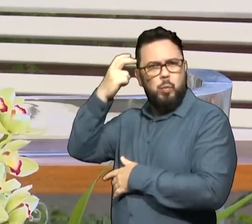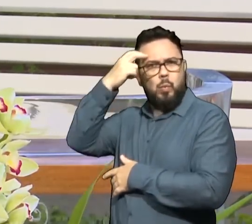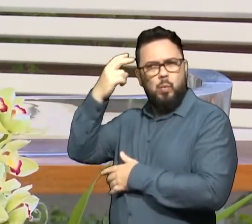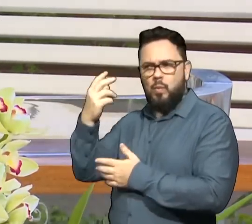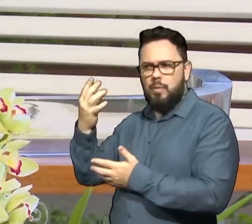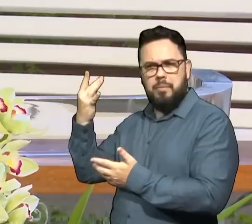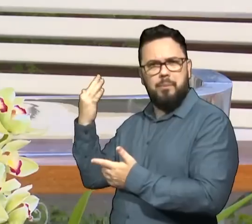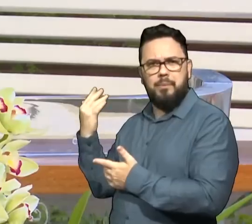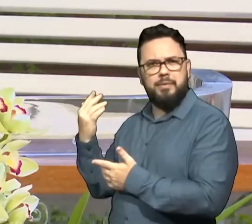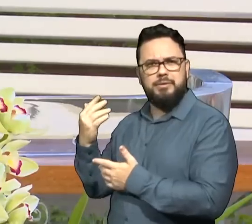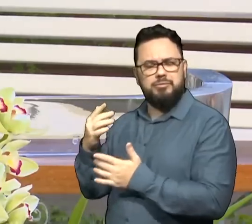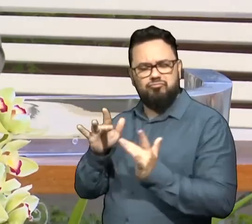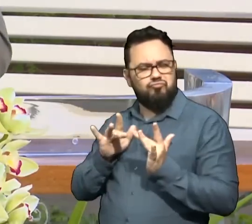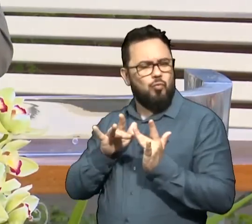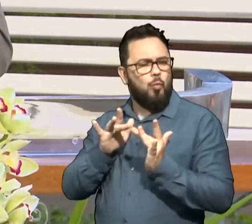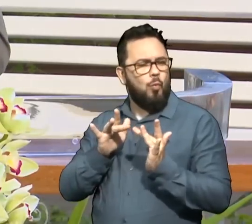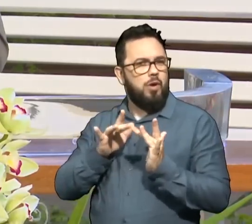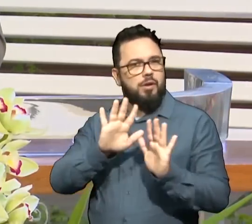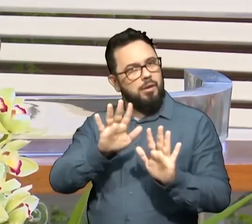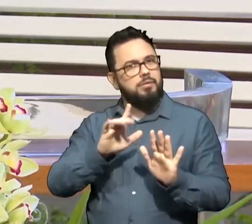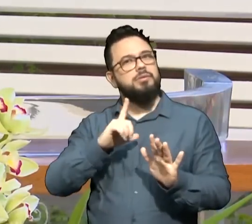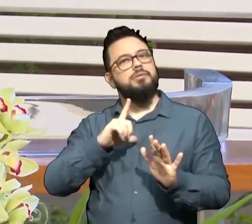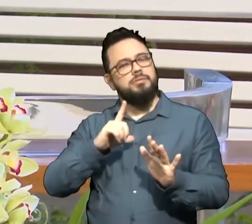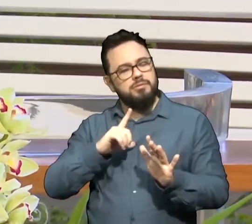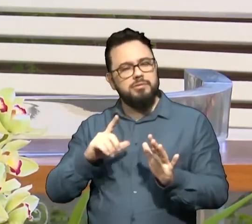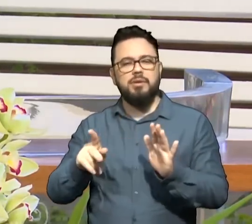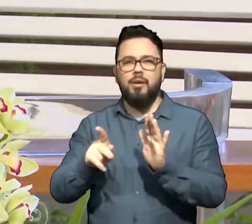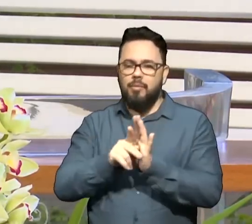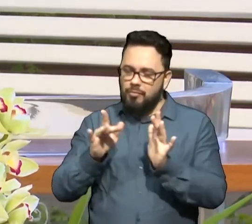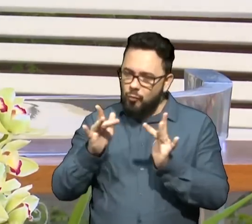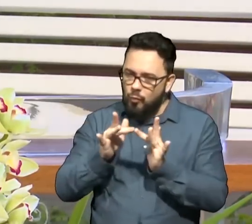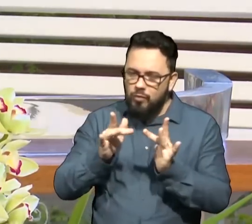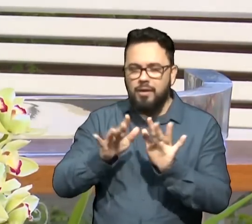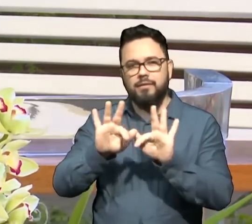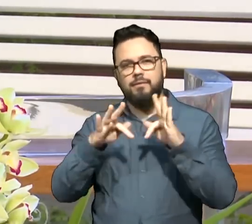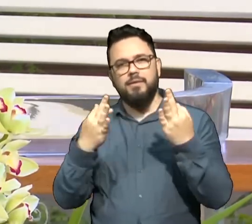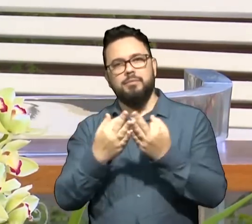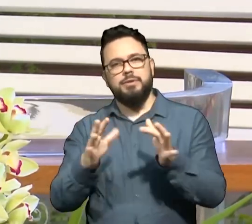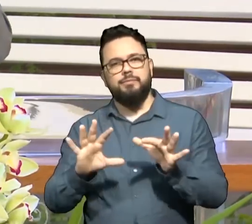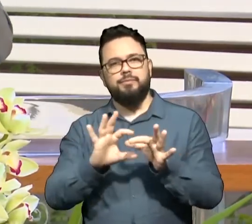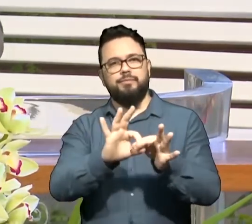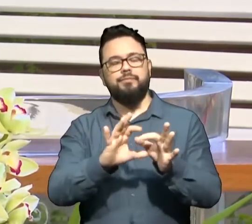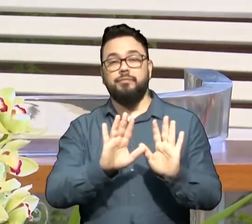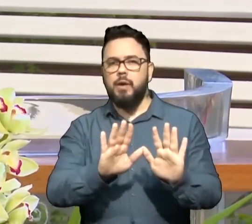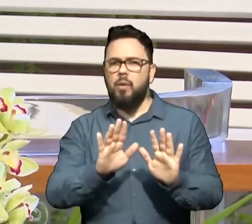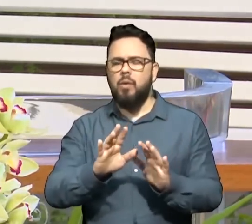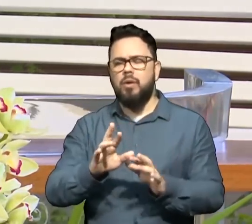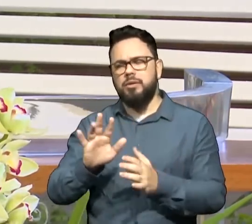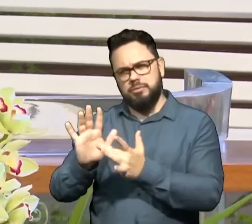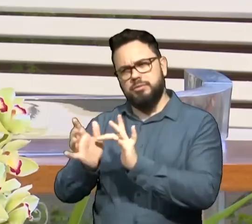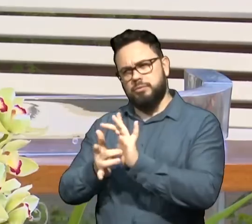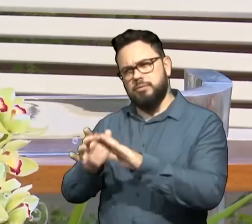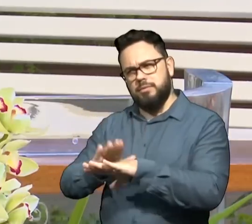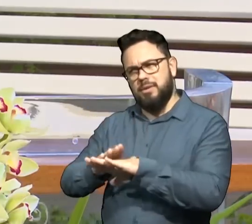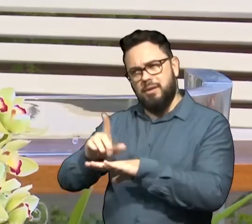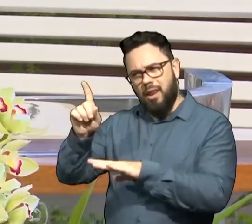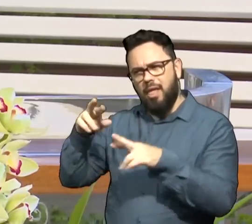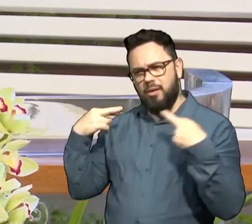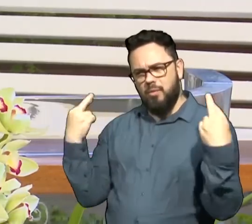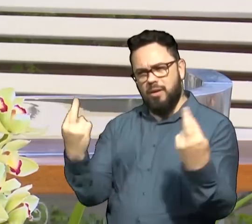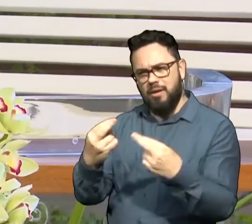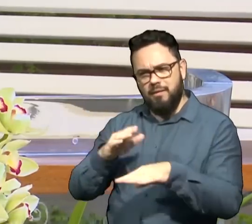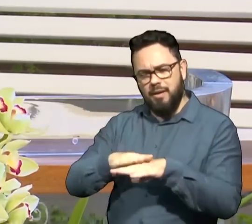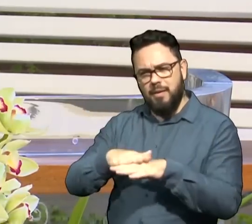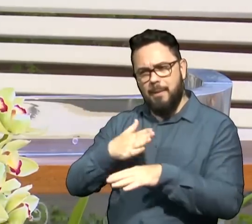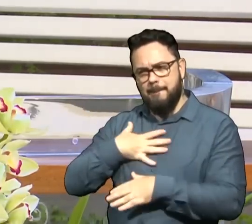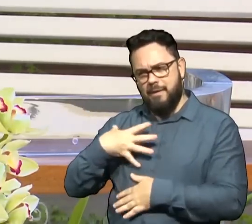essa intimidade A não ser que ela tivesse uma ascendência de família sobre ele e pediu olha senhor no teu reino manda um filho meu ficar a tua